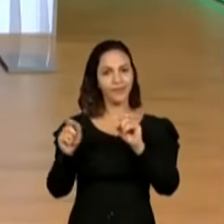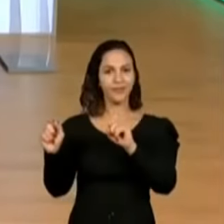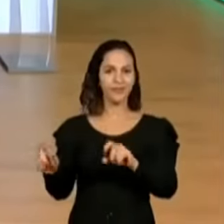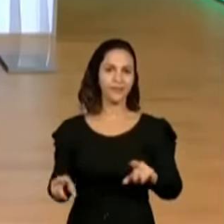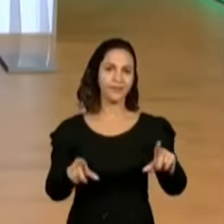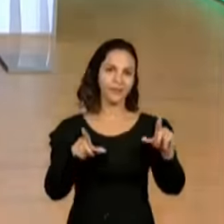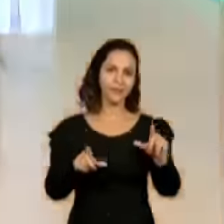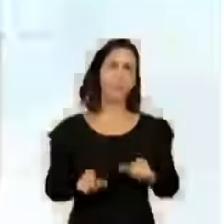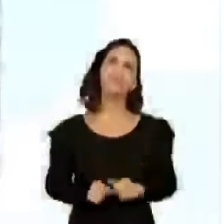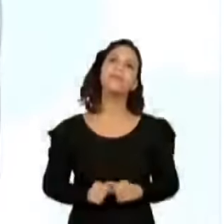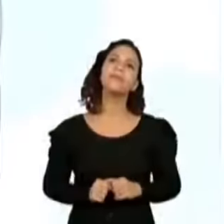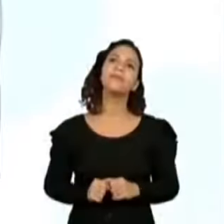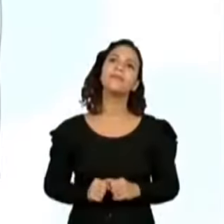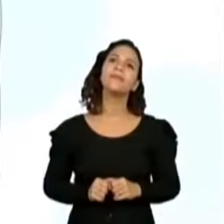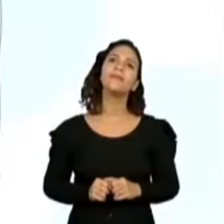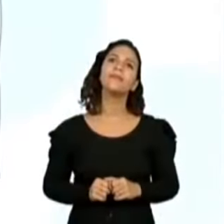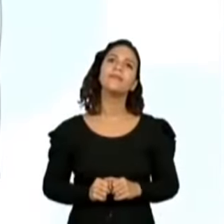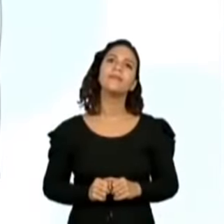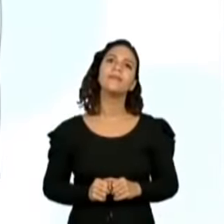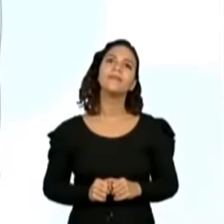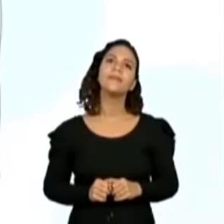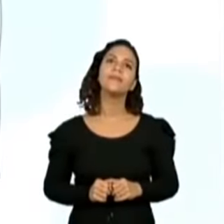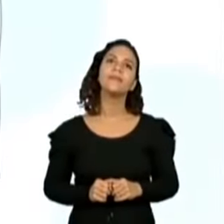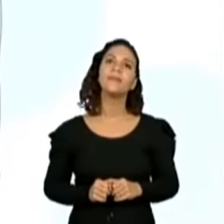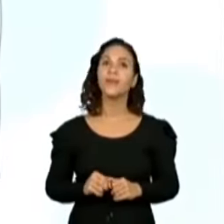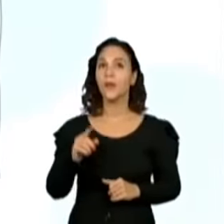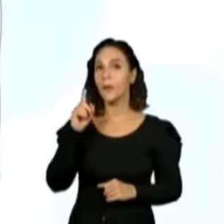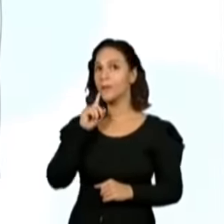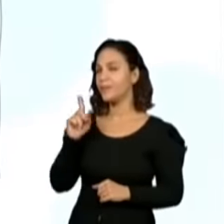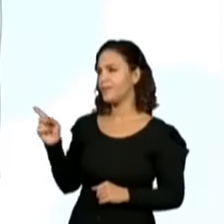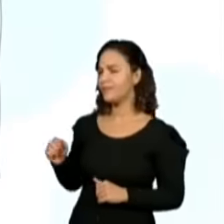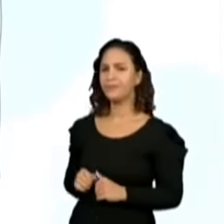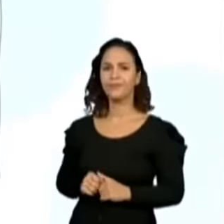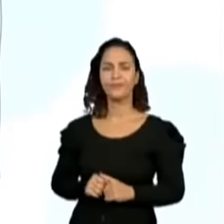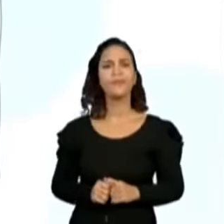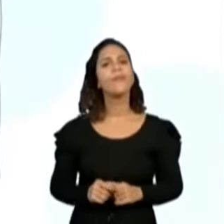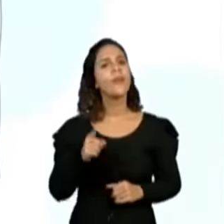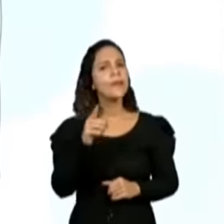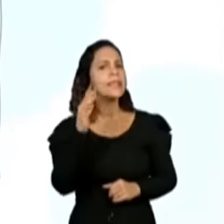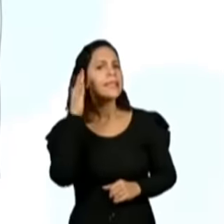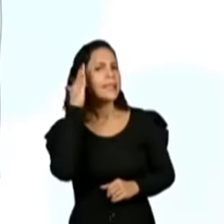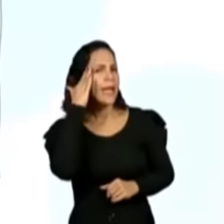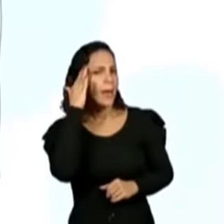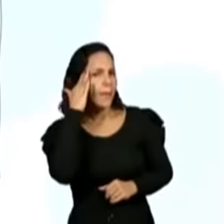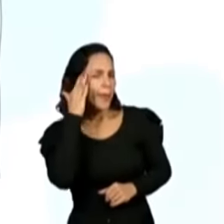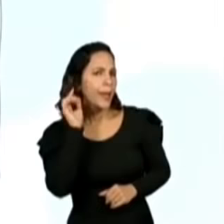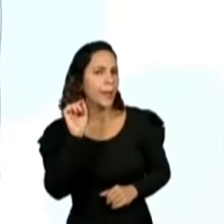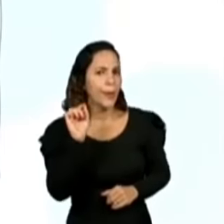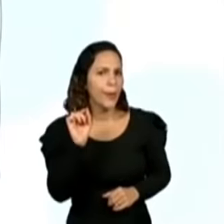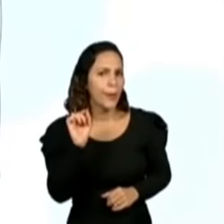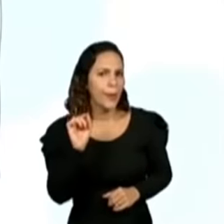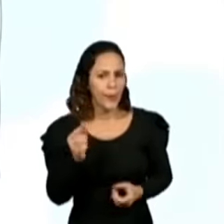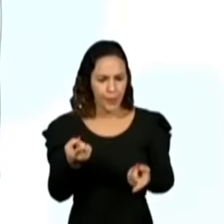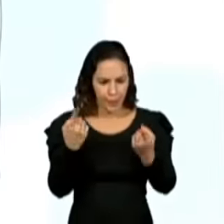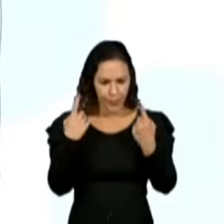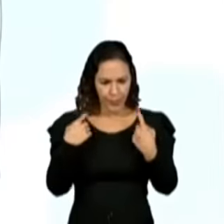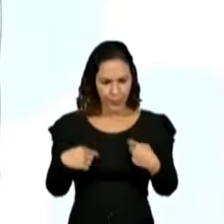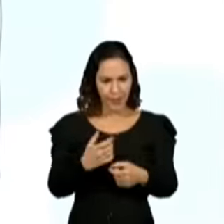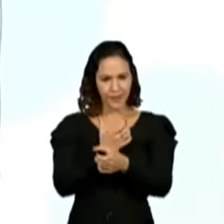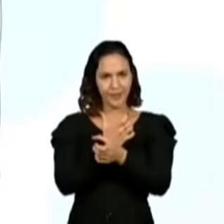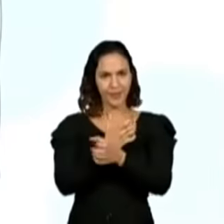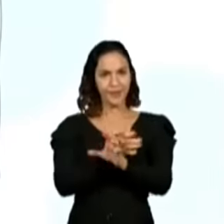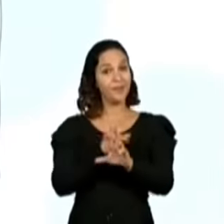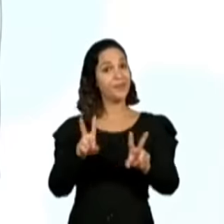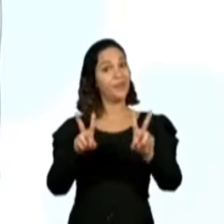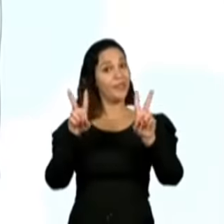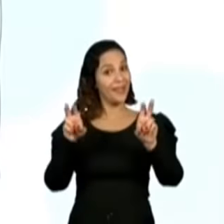seguinte. Opa! O texto se inicia. Você sabia que esqueleto humano é o tema do